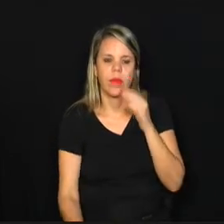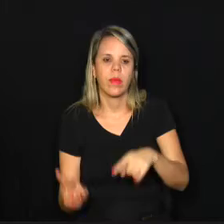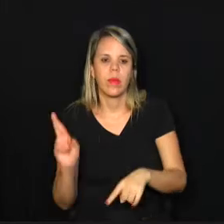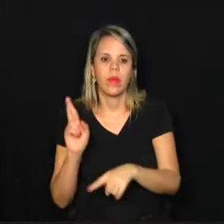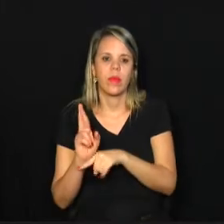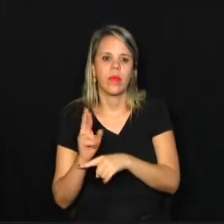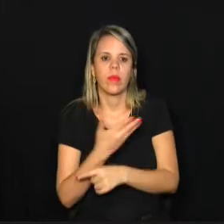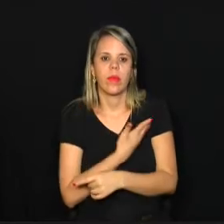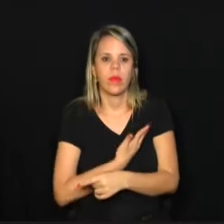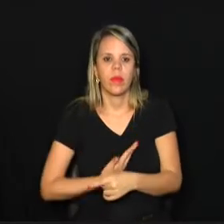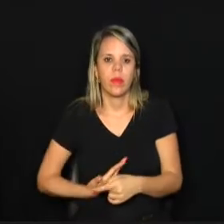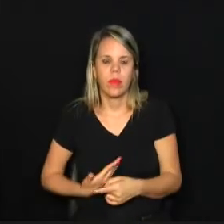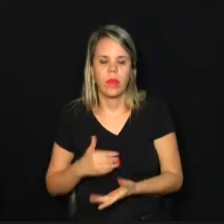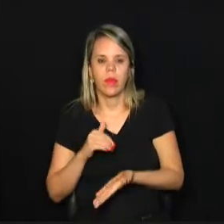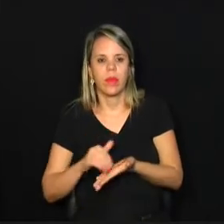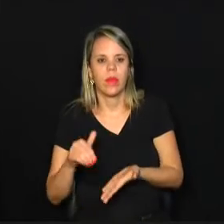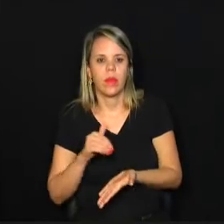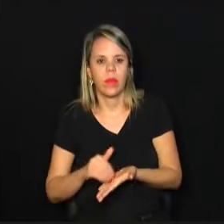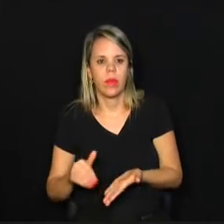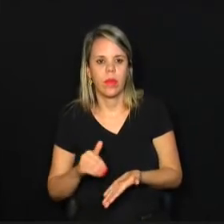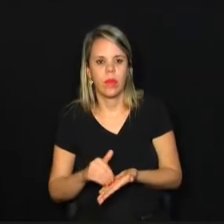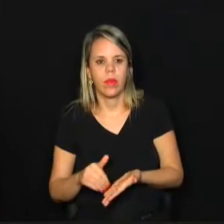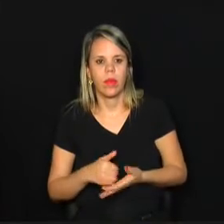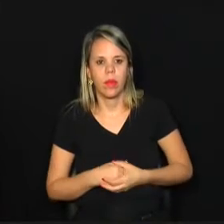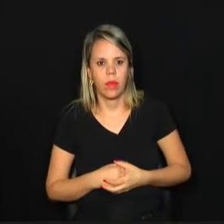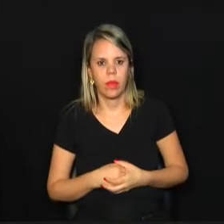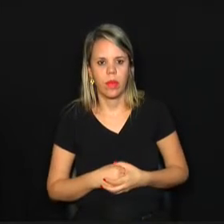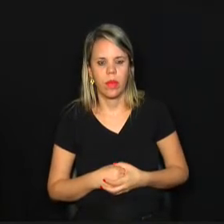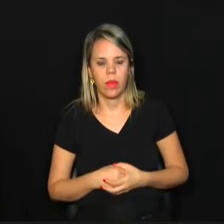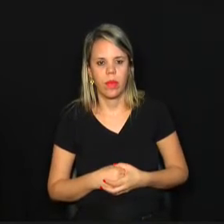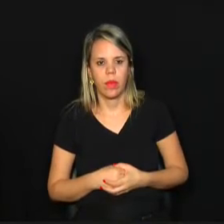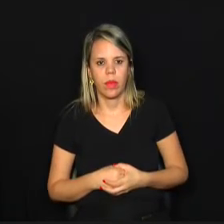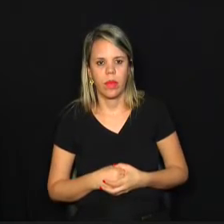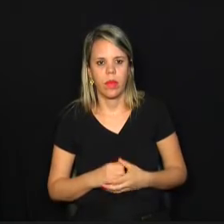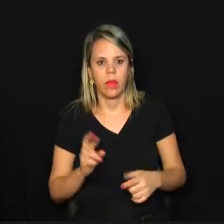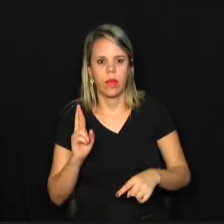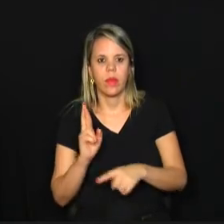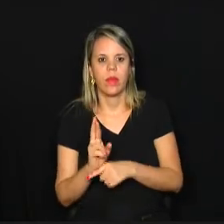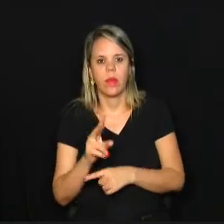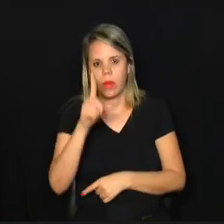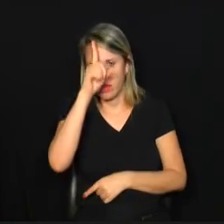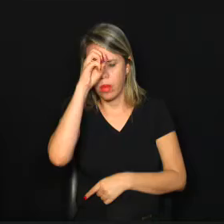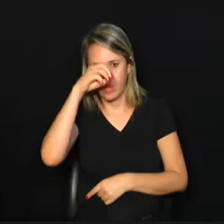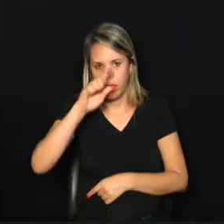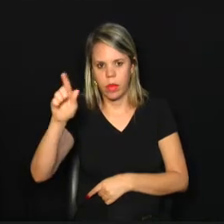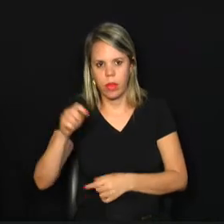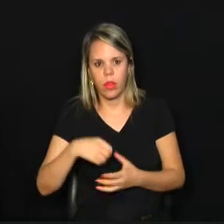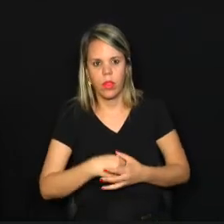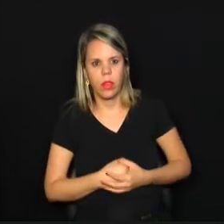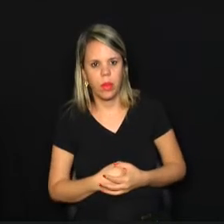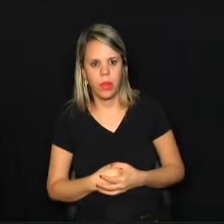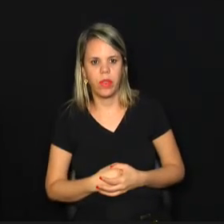governo, secretário e também os representantes da Rede Mário Gatti.